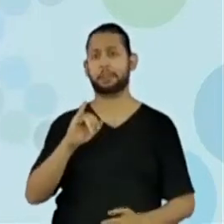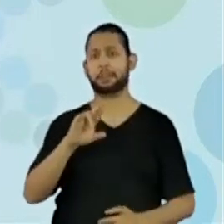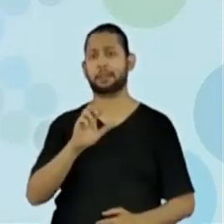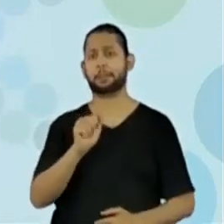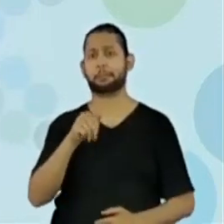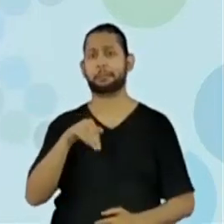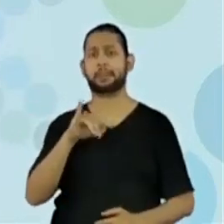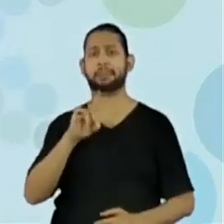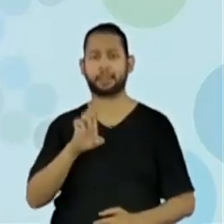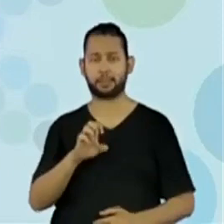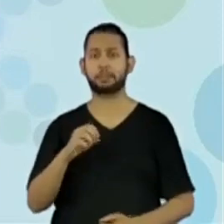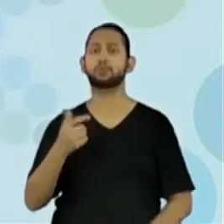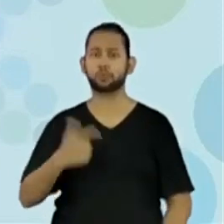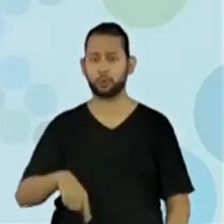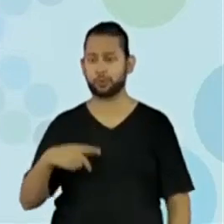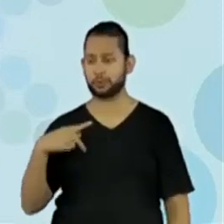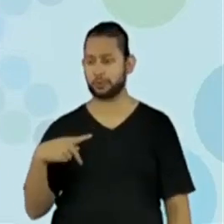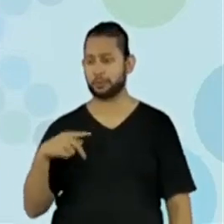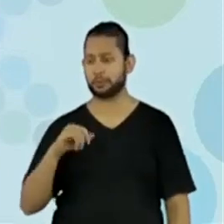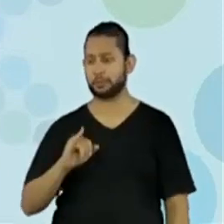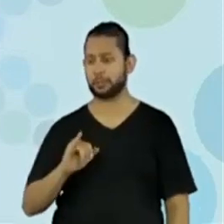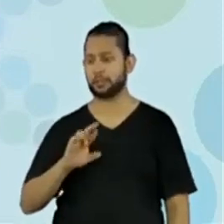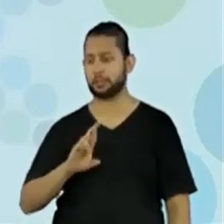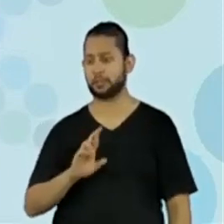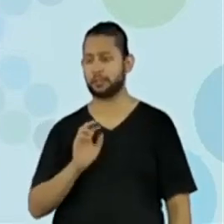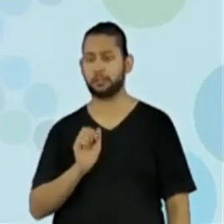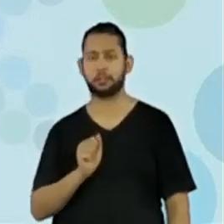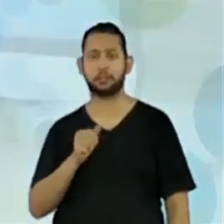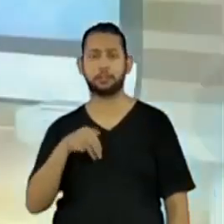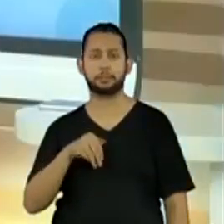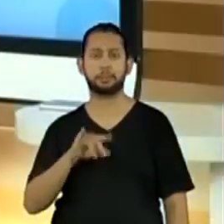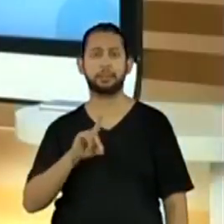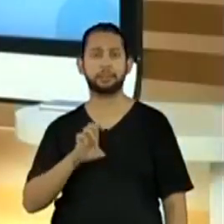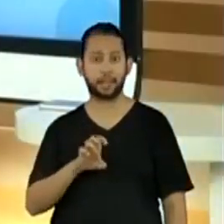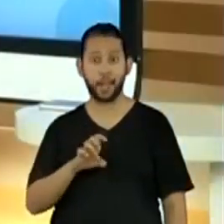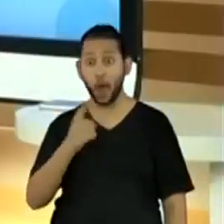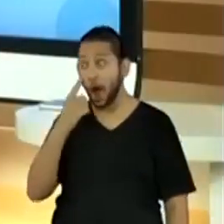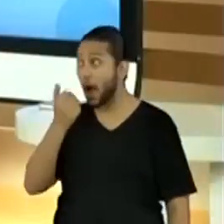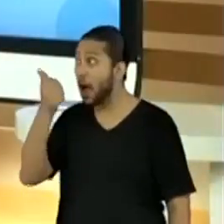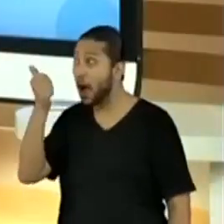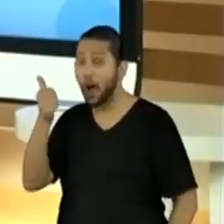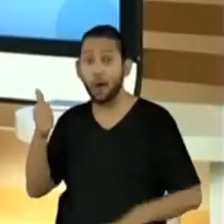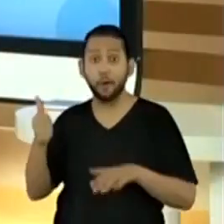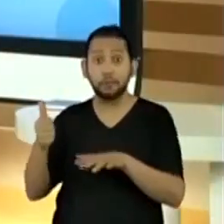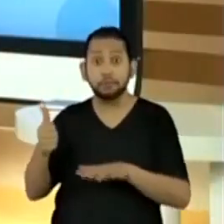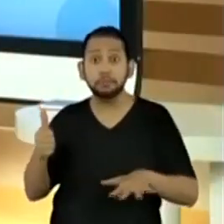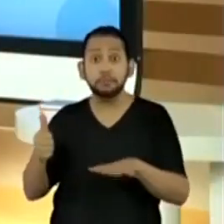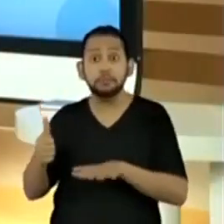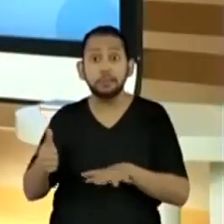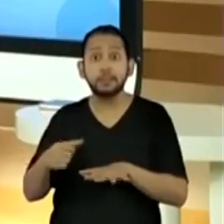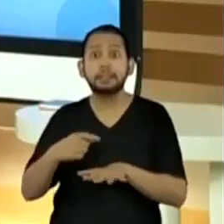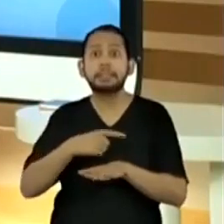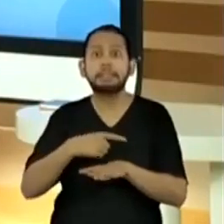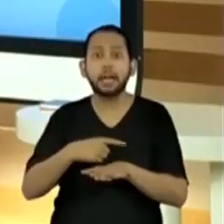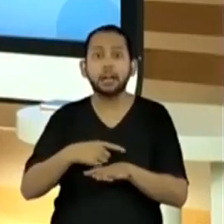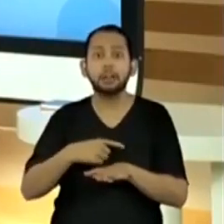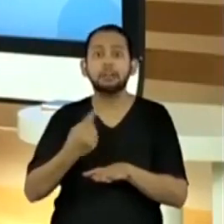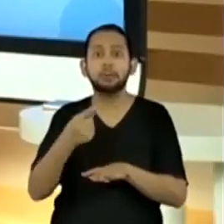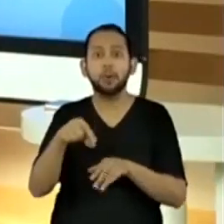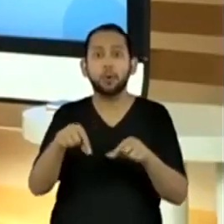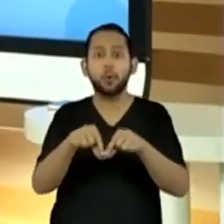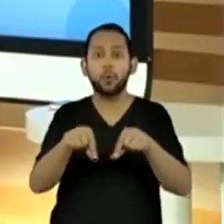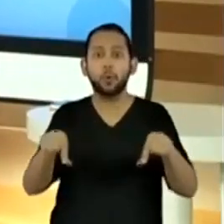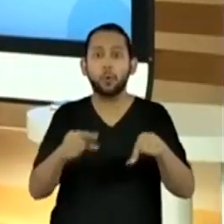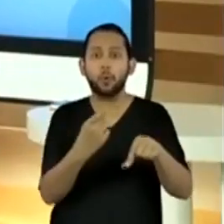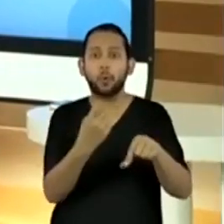essa pirâmide tem base, ó. 1, 2, 3, 4, 5. Como que chama